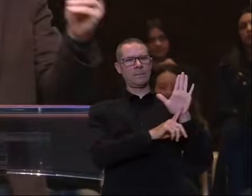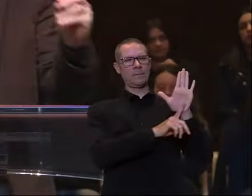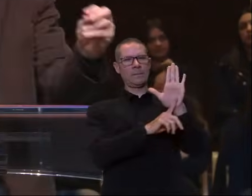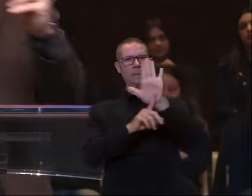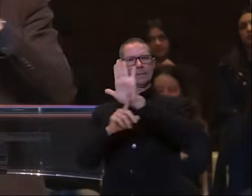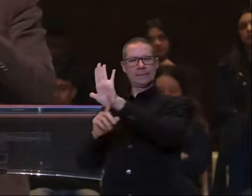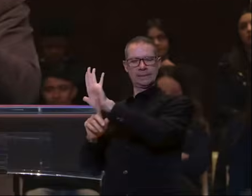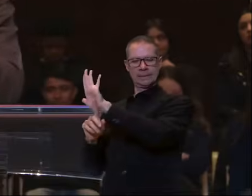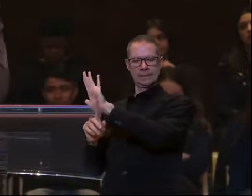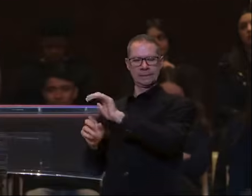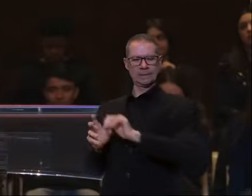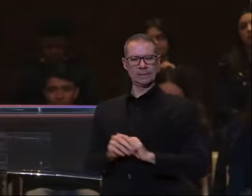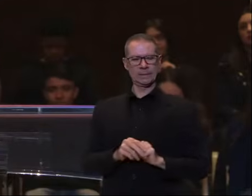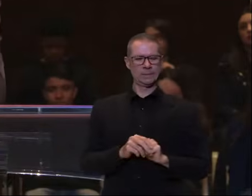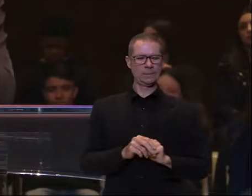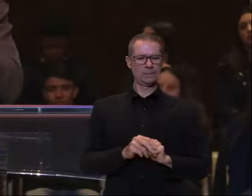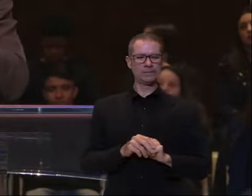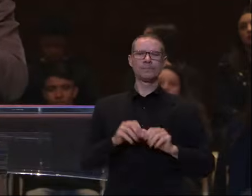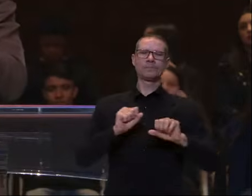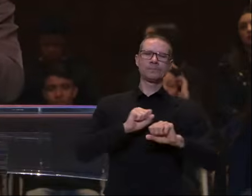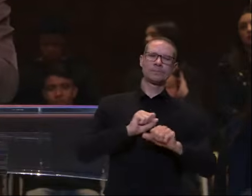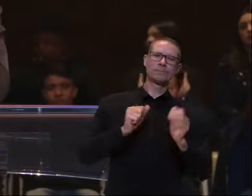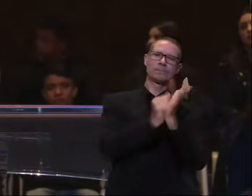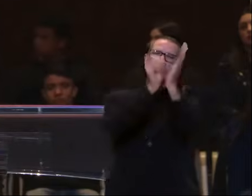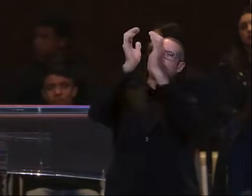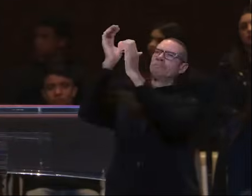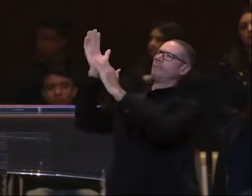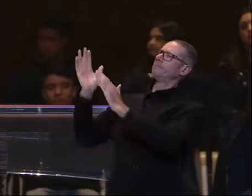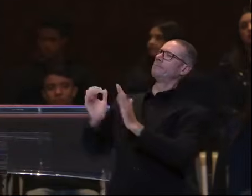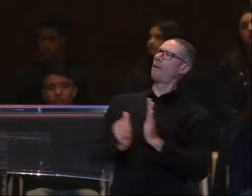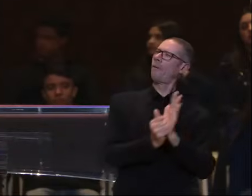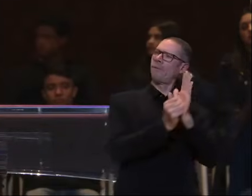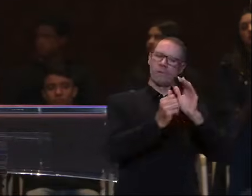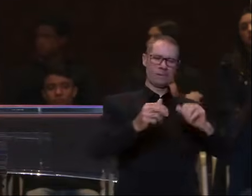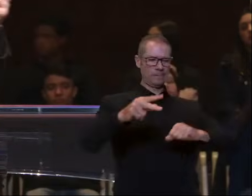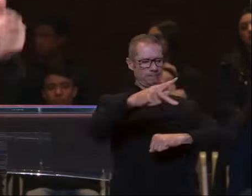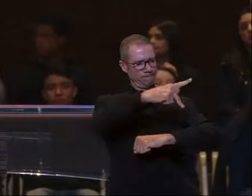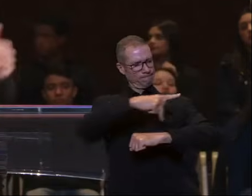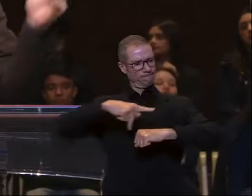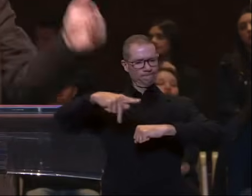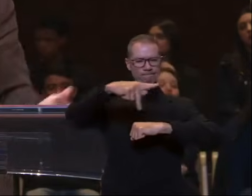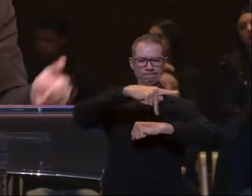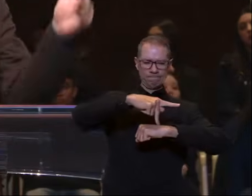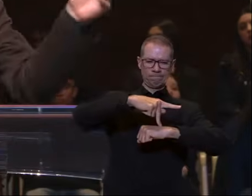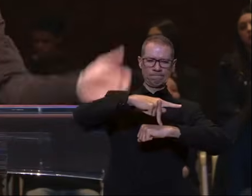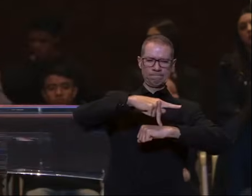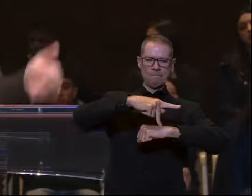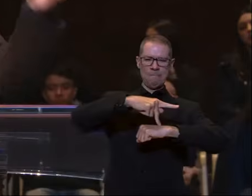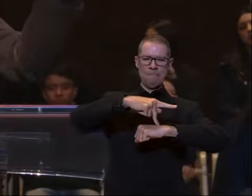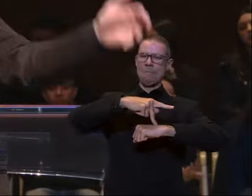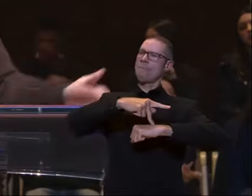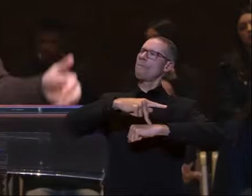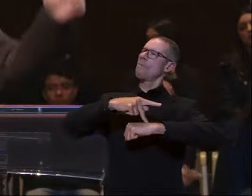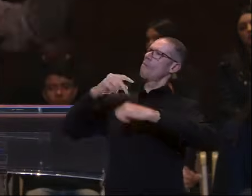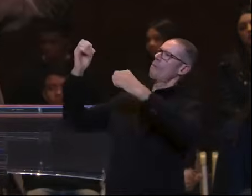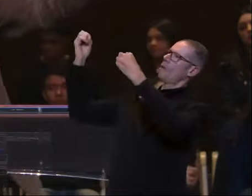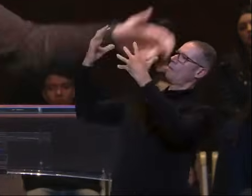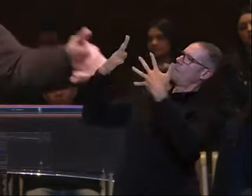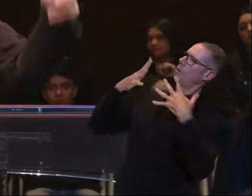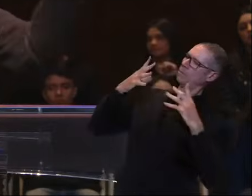apresentadas aqui entre louvores e uma oração. Ele, à medida que vai falando das bênçãos que